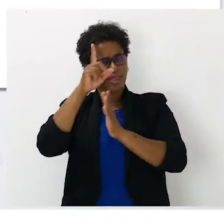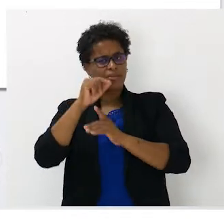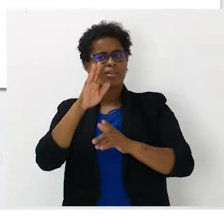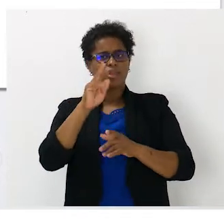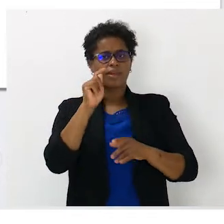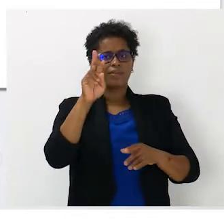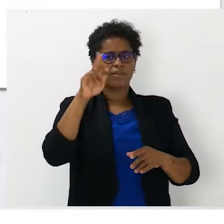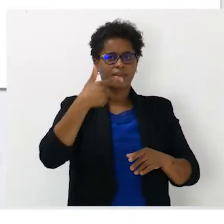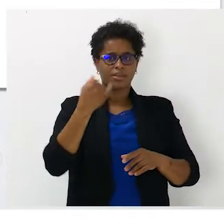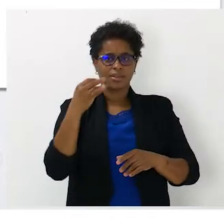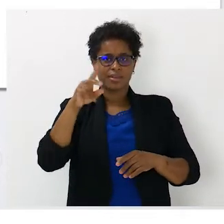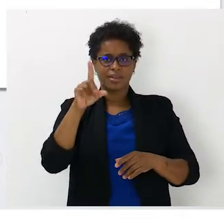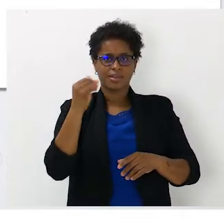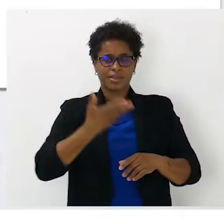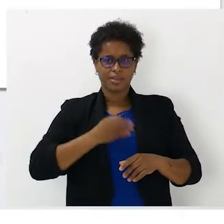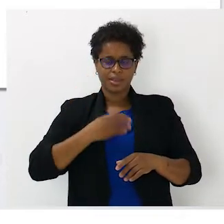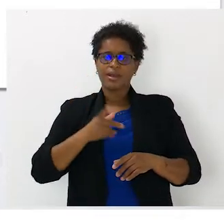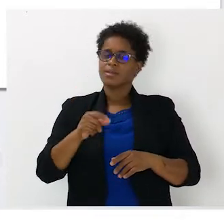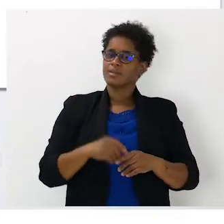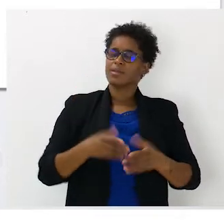e maternidade. Era